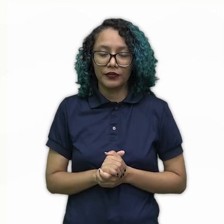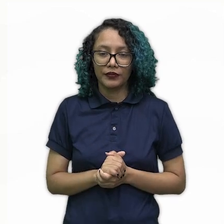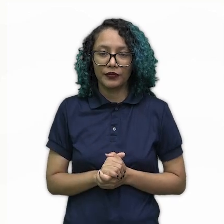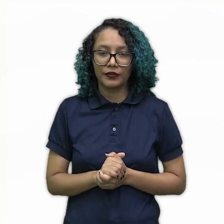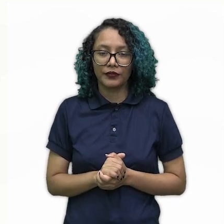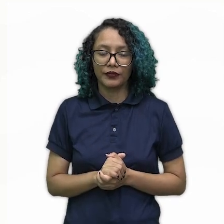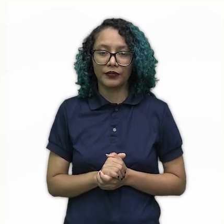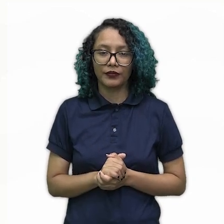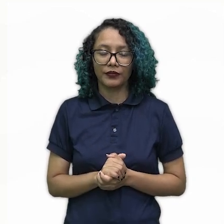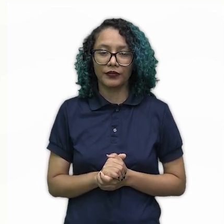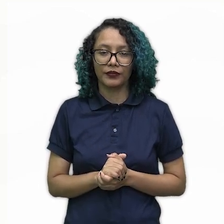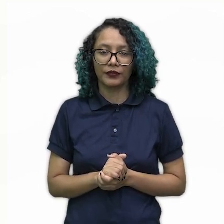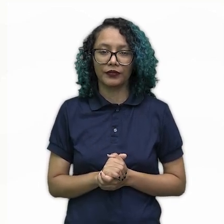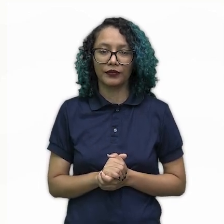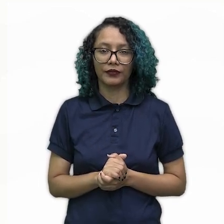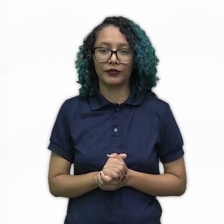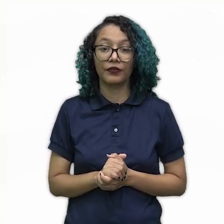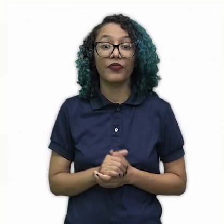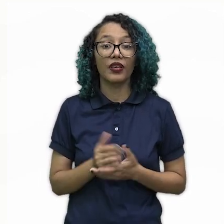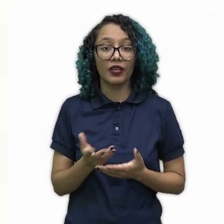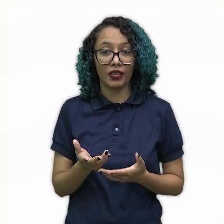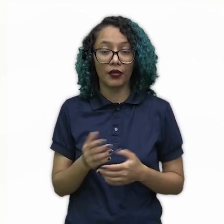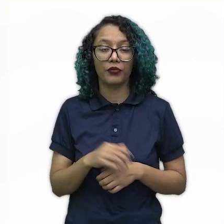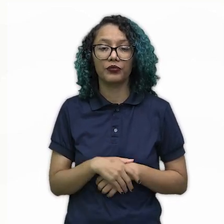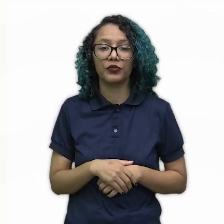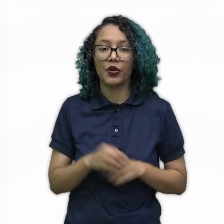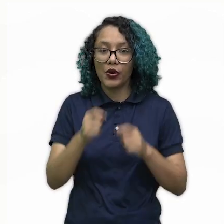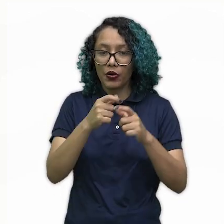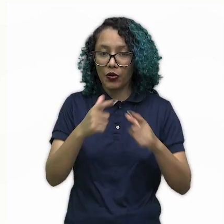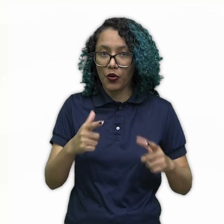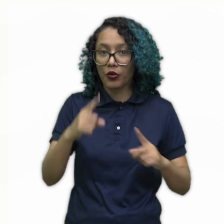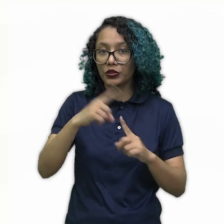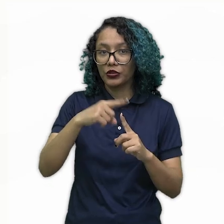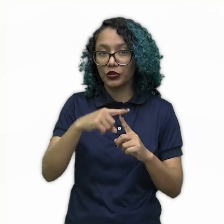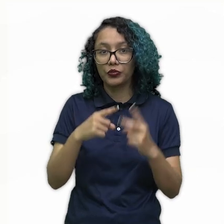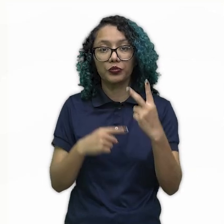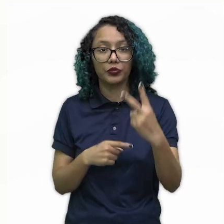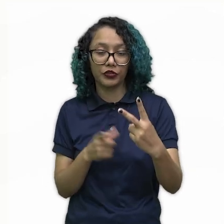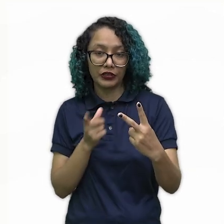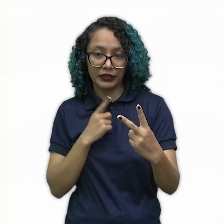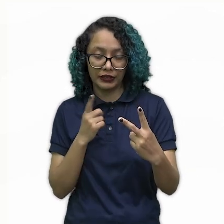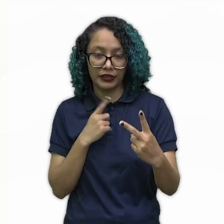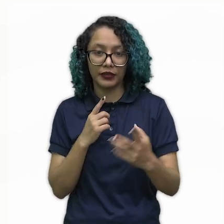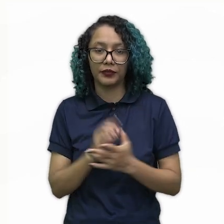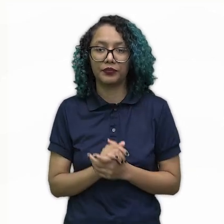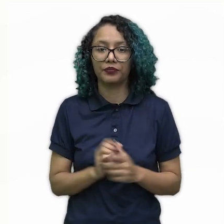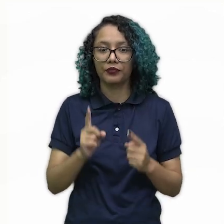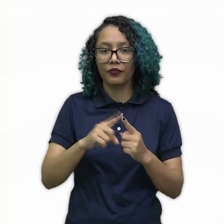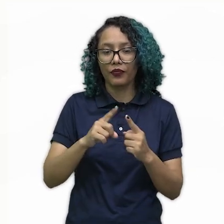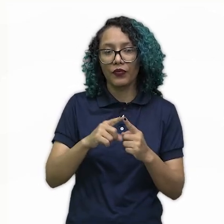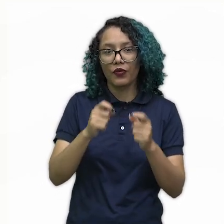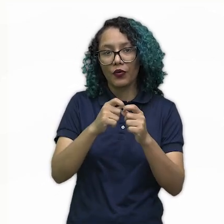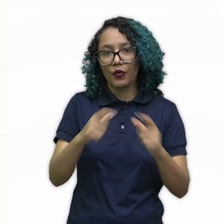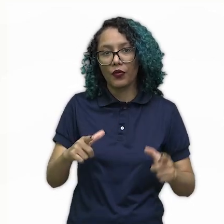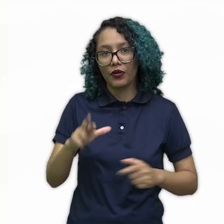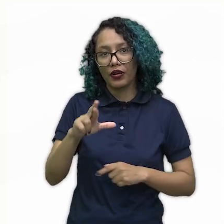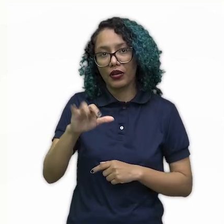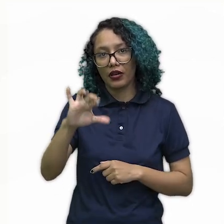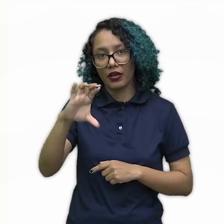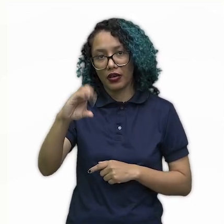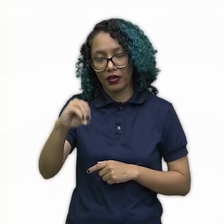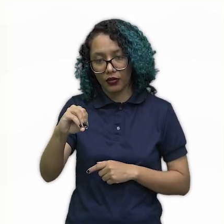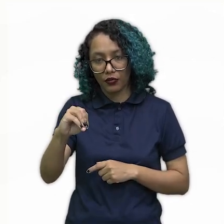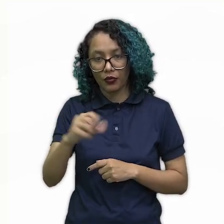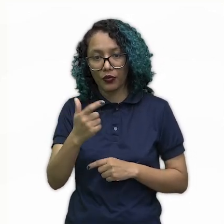cone. Os cones, eles também são divididos em dois tipos, tá? O cone reto e o